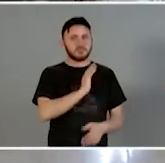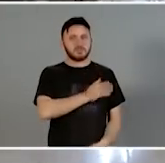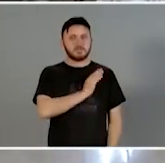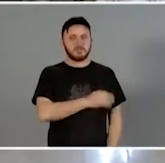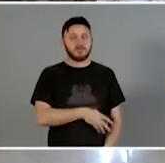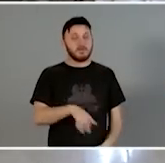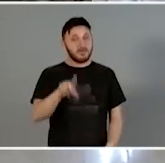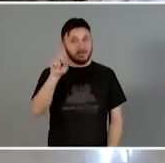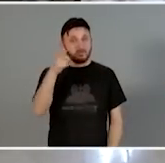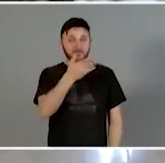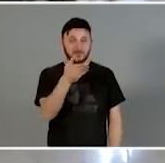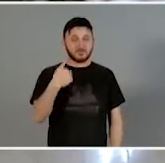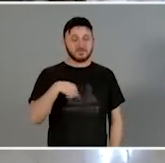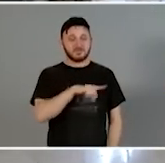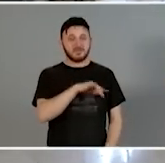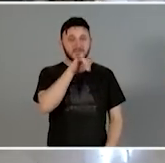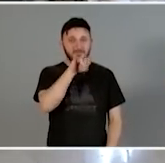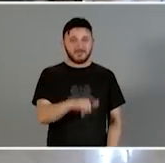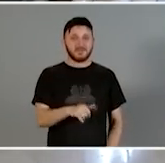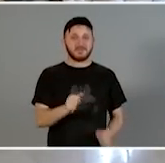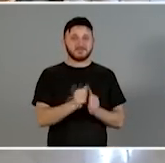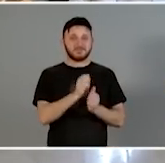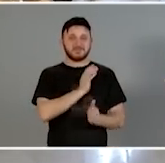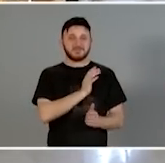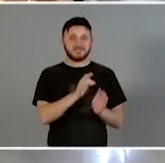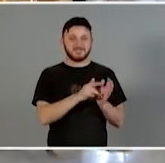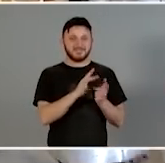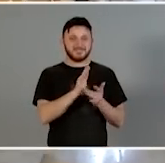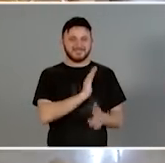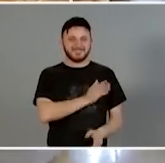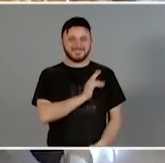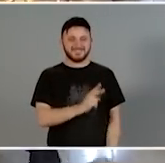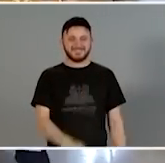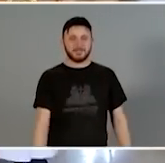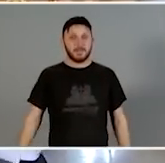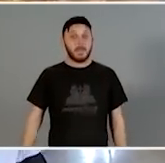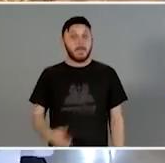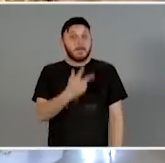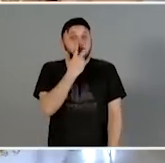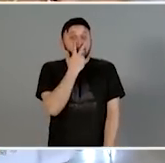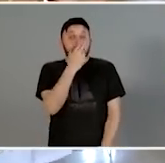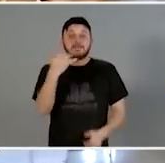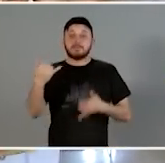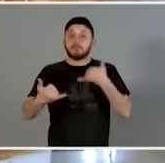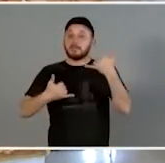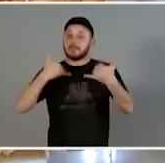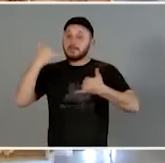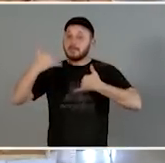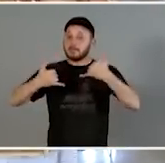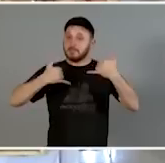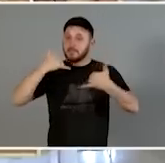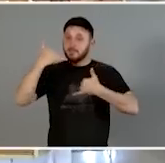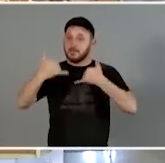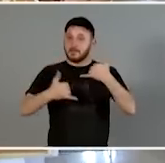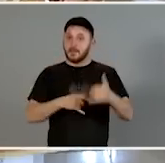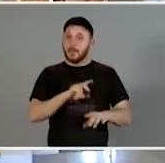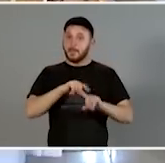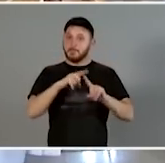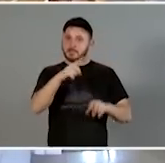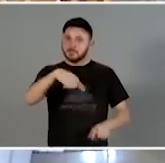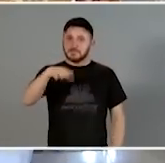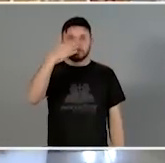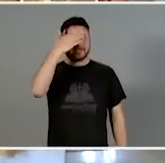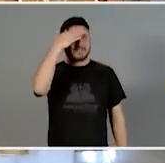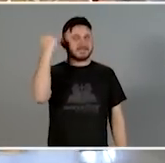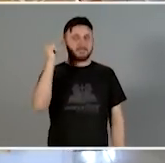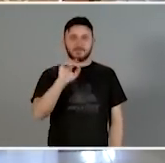Então você vai levar, vale a pena. Parece uma brincadeira, mas você não vai esquecer mais do